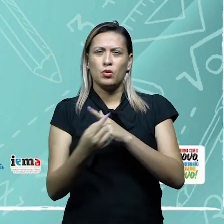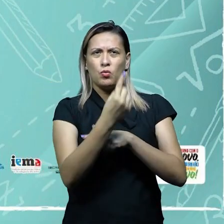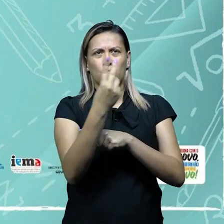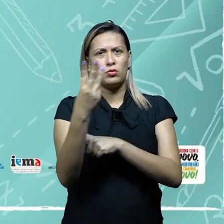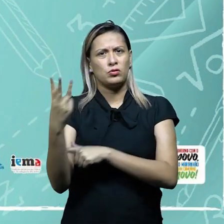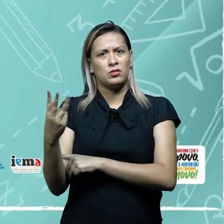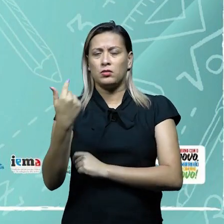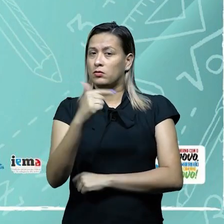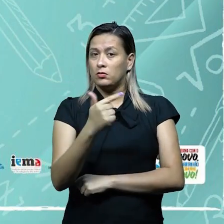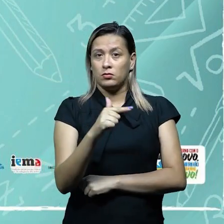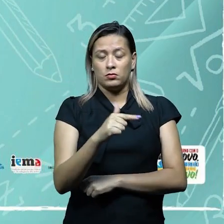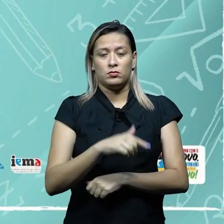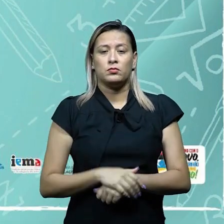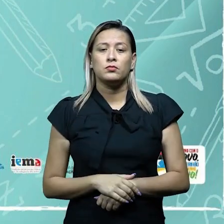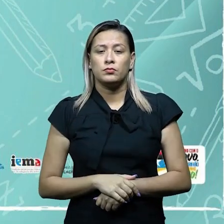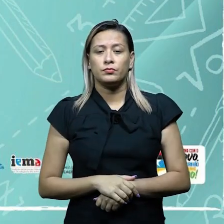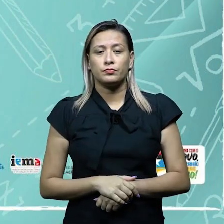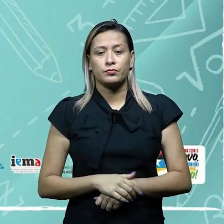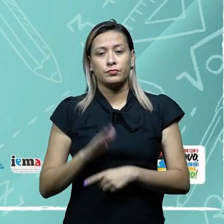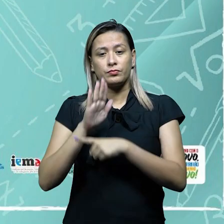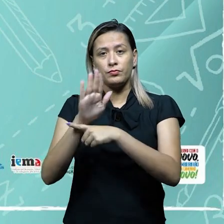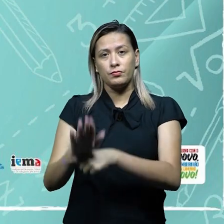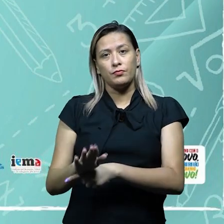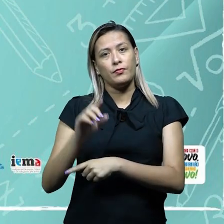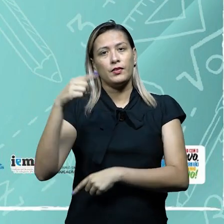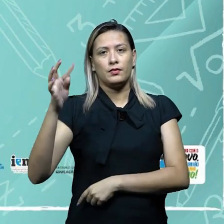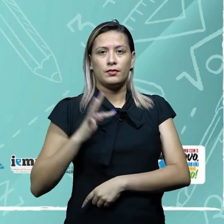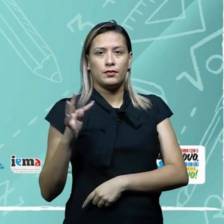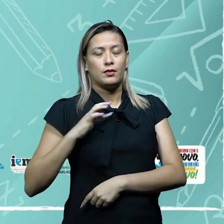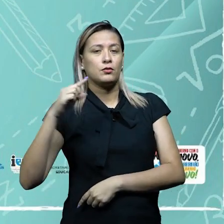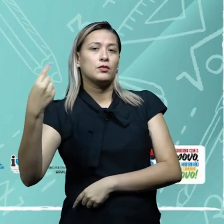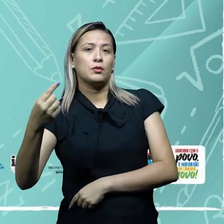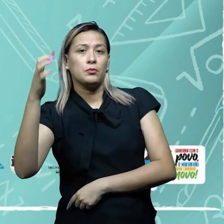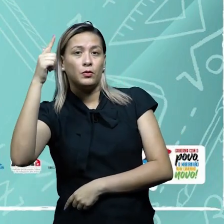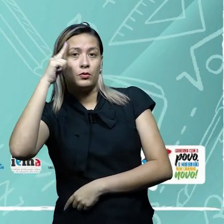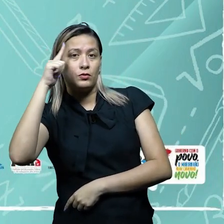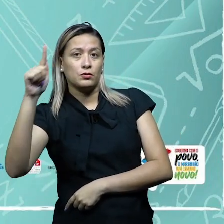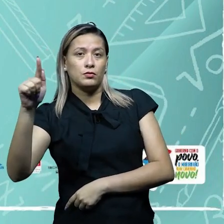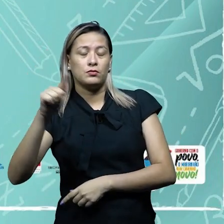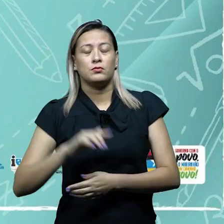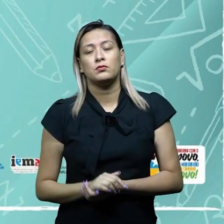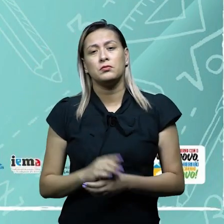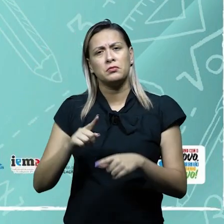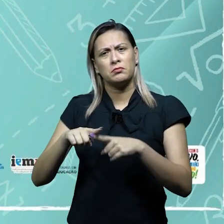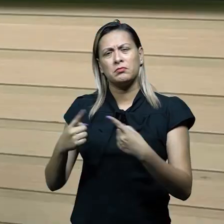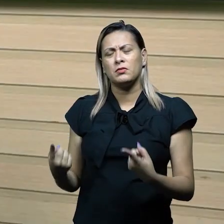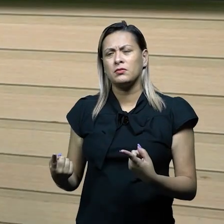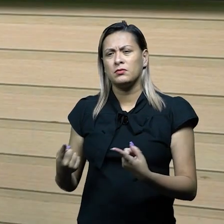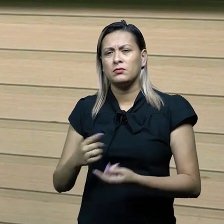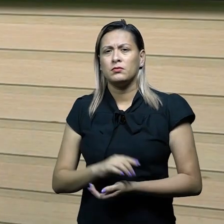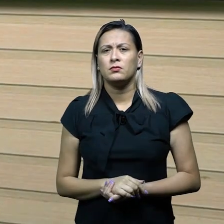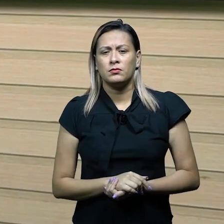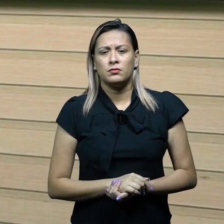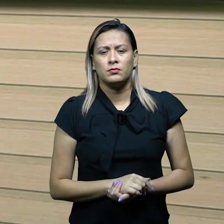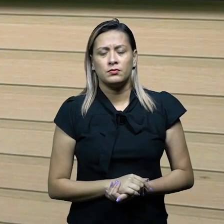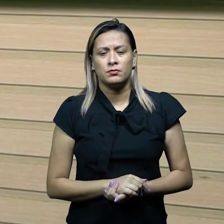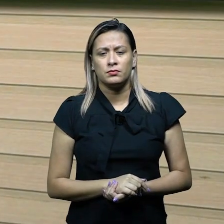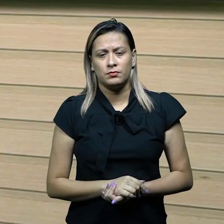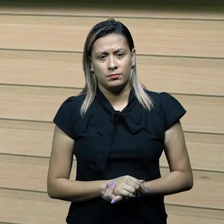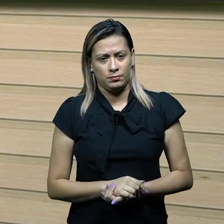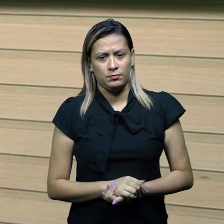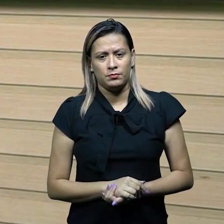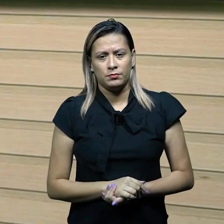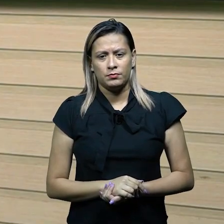aquelas subdivisões de técnico 1, 2, 3. Eu já vou de auxiliar direto para técnico, direto para gerente. Mas o que vai